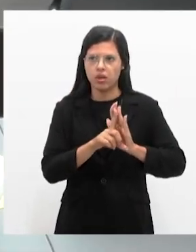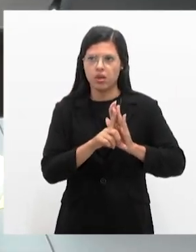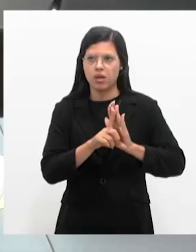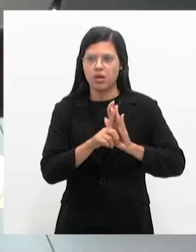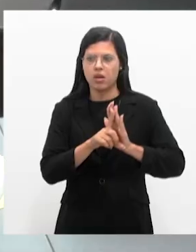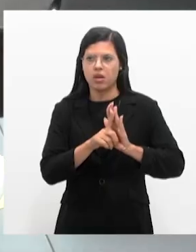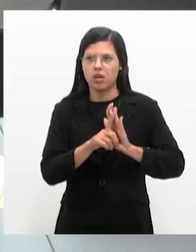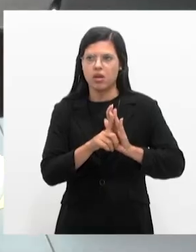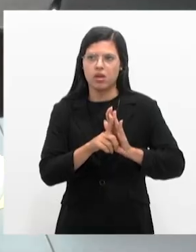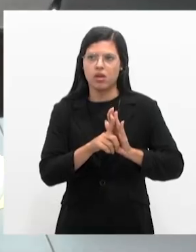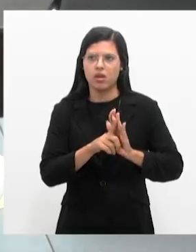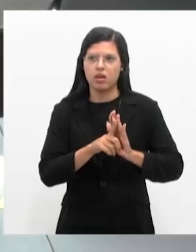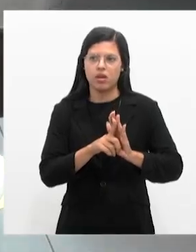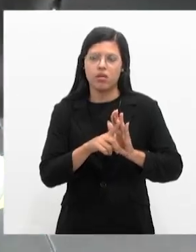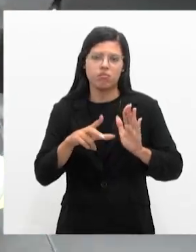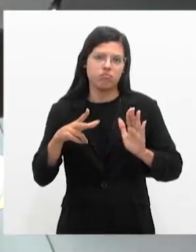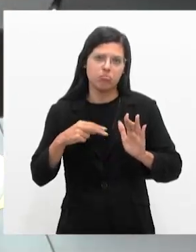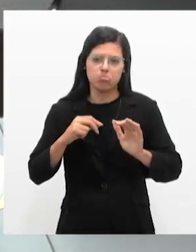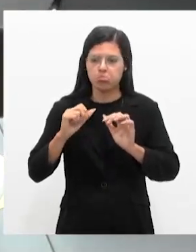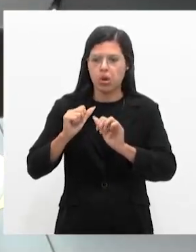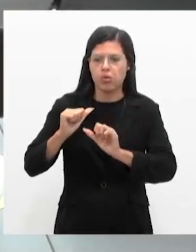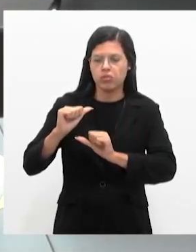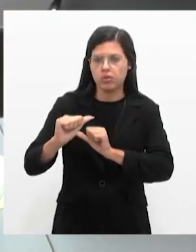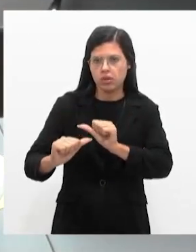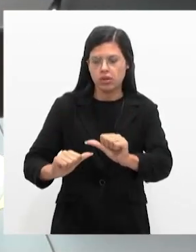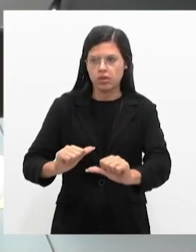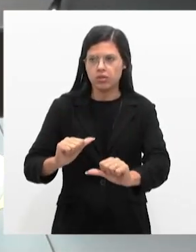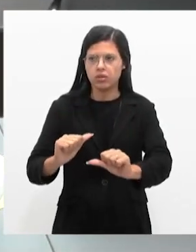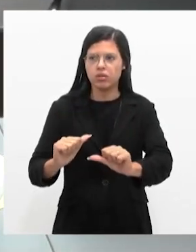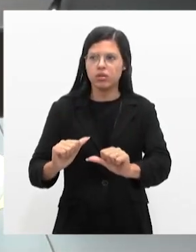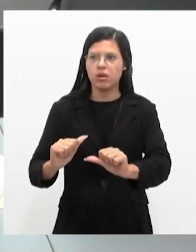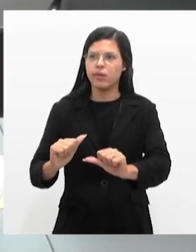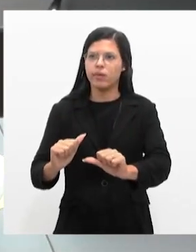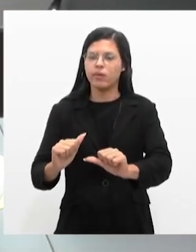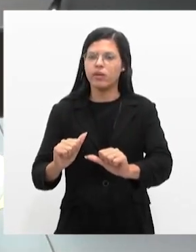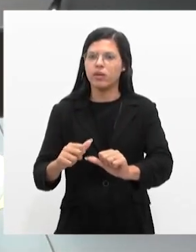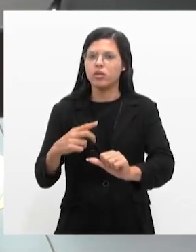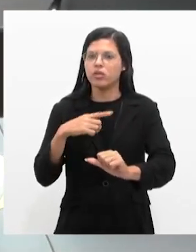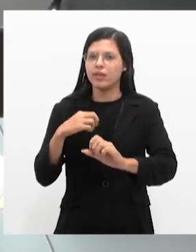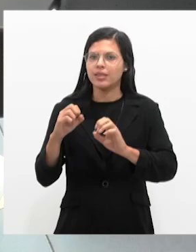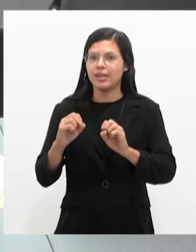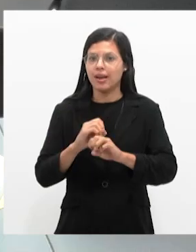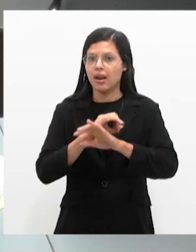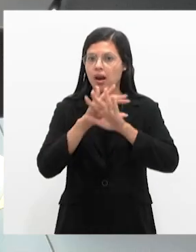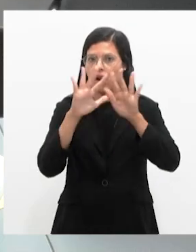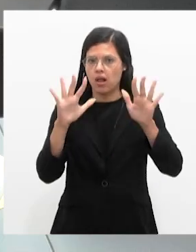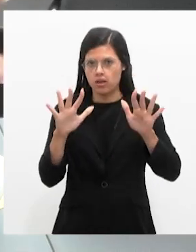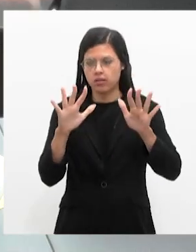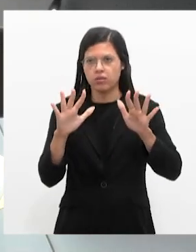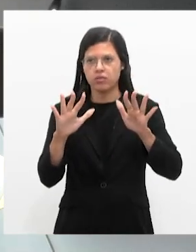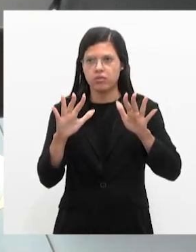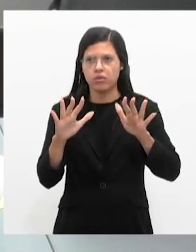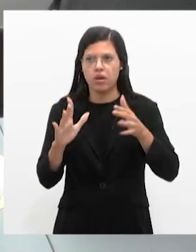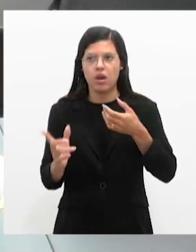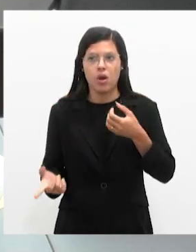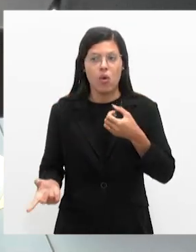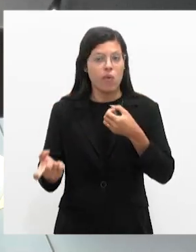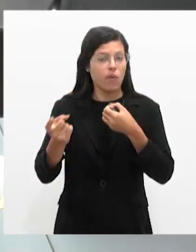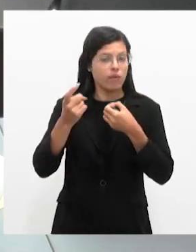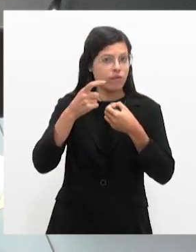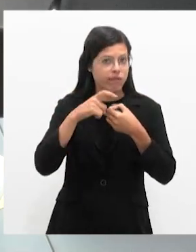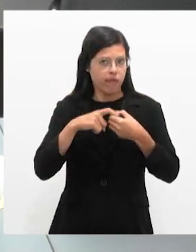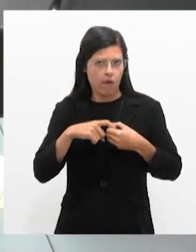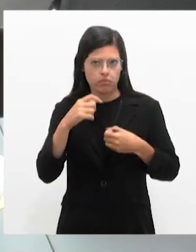uma alteração que colocasse mais clara essa questão. Quer dizer, é o retorno desta